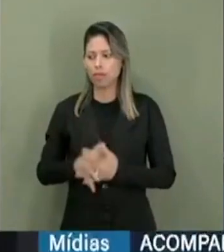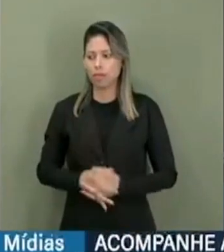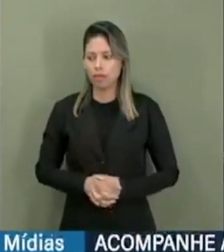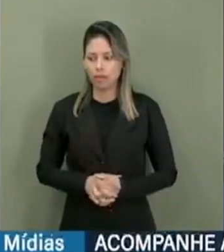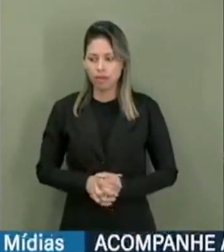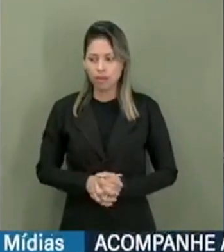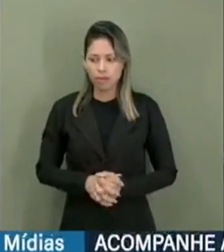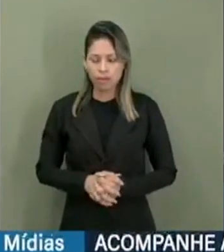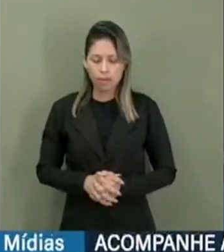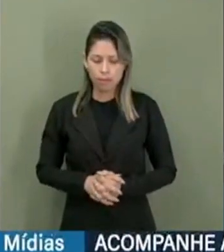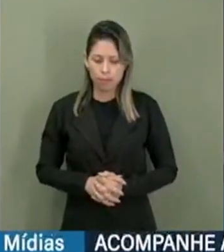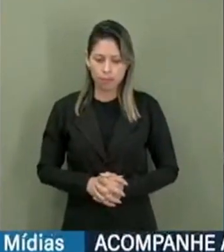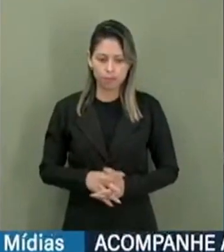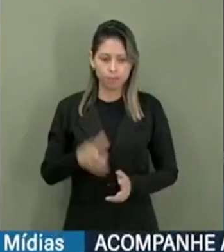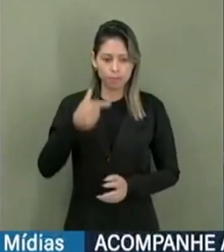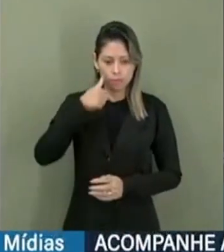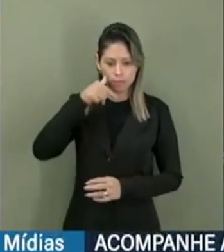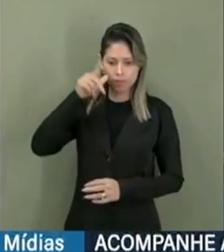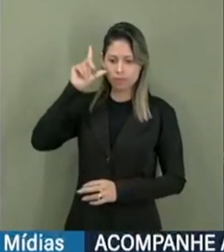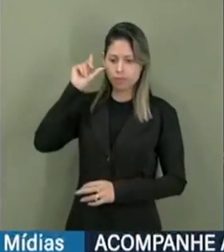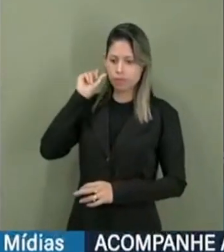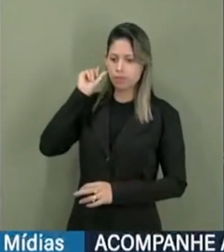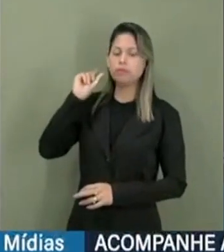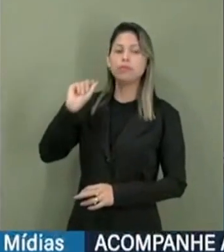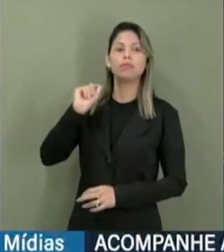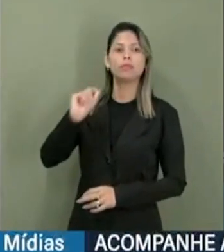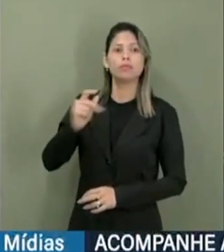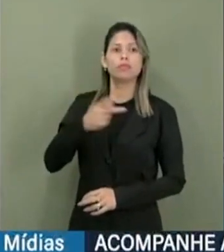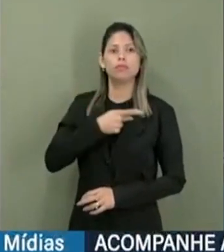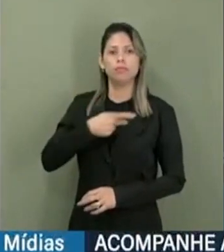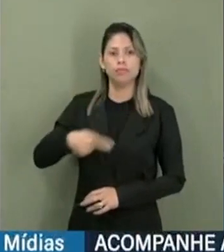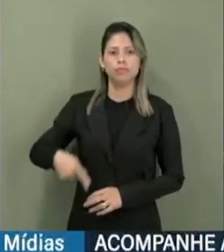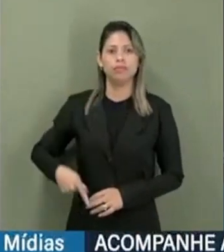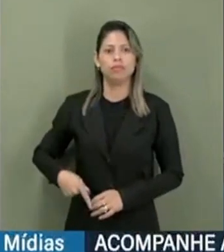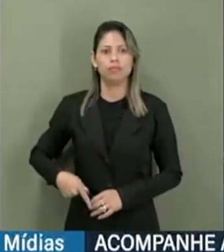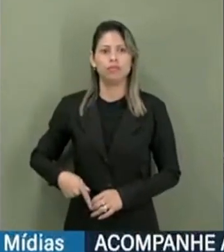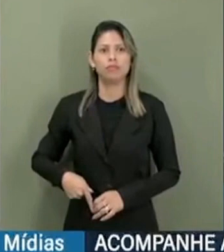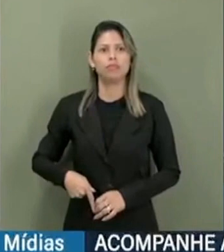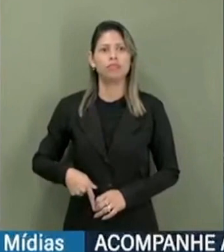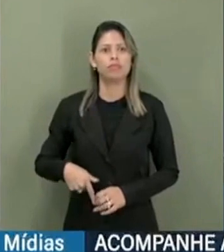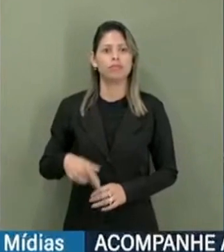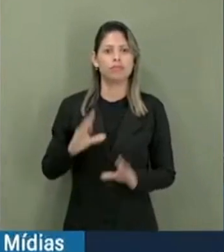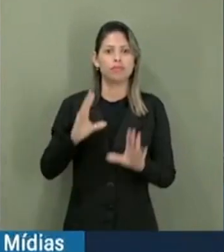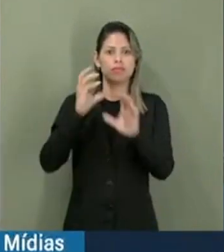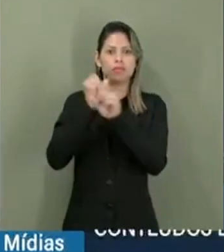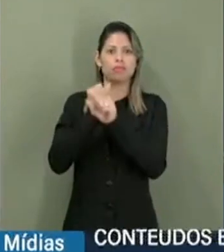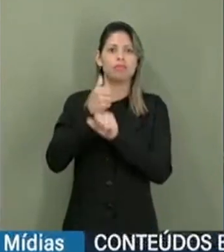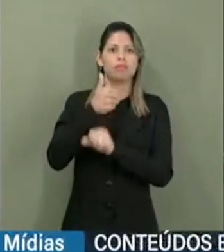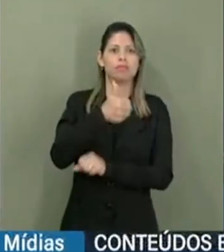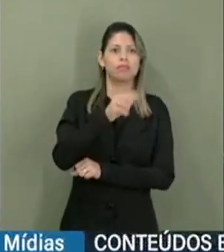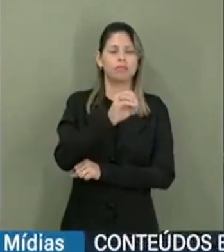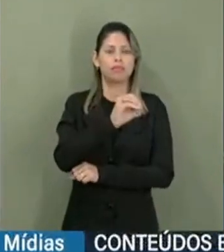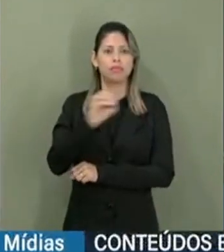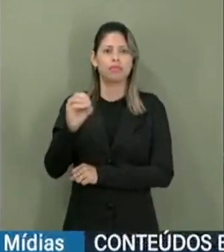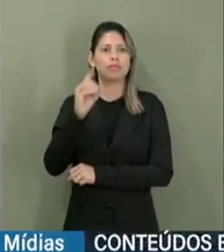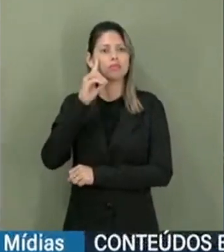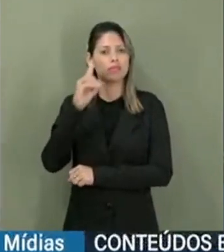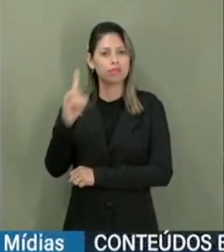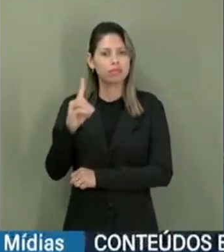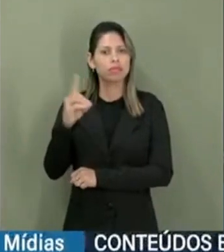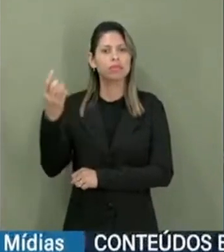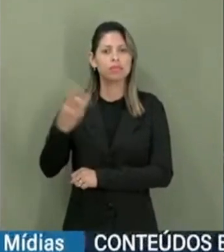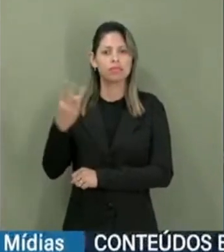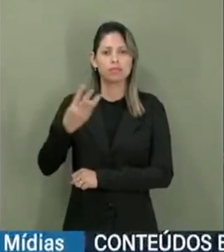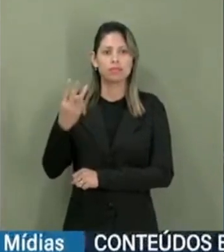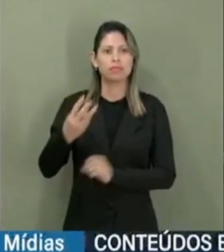no dia de ontem o presidente Lula completou 100 dias do seu terceiro mandato